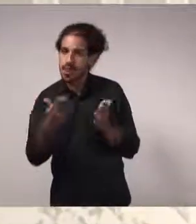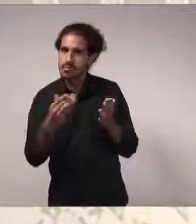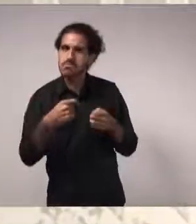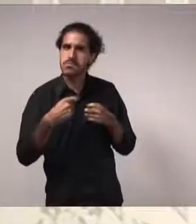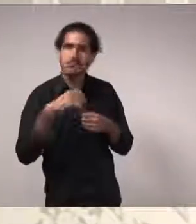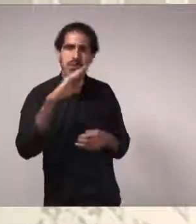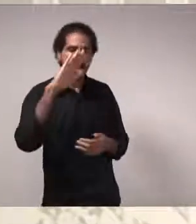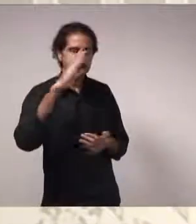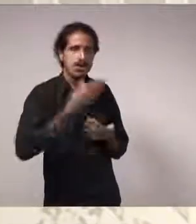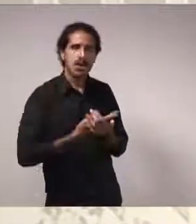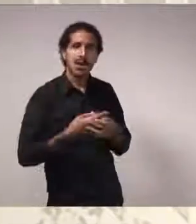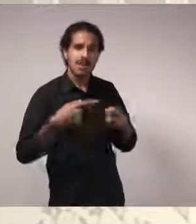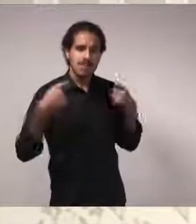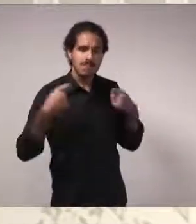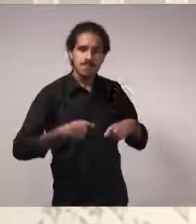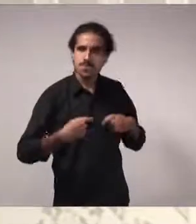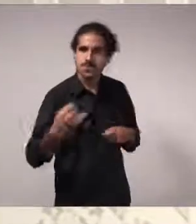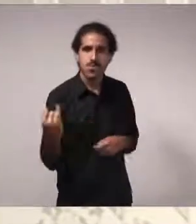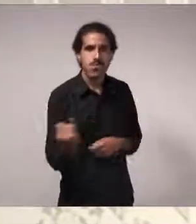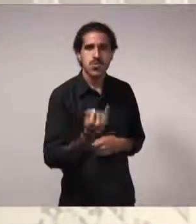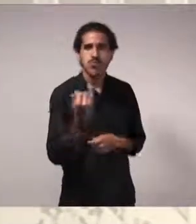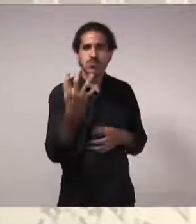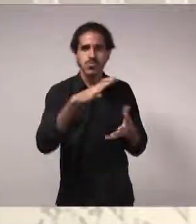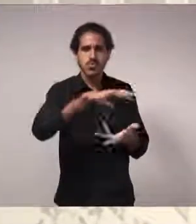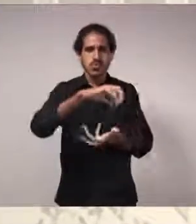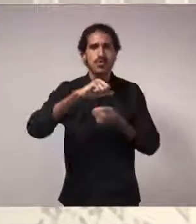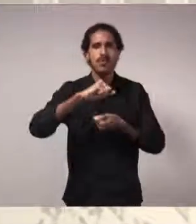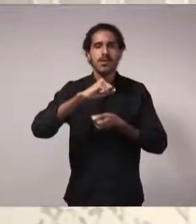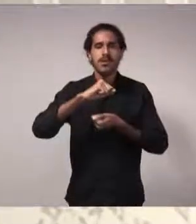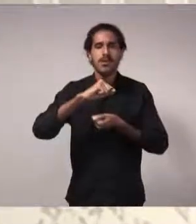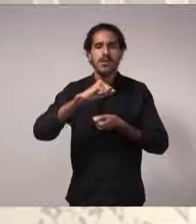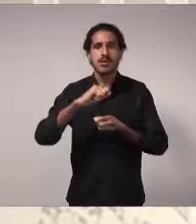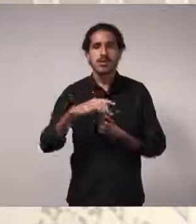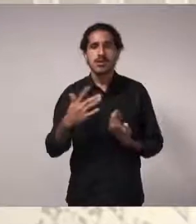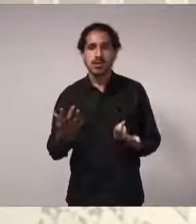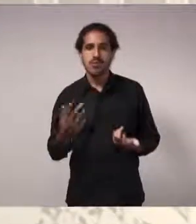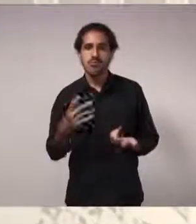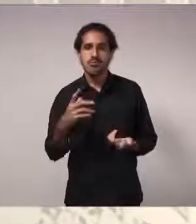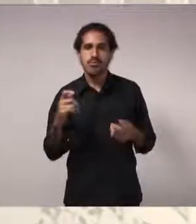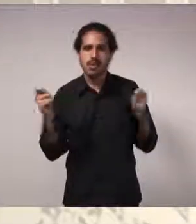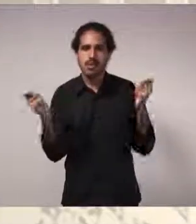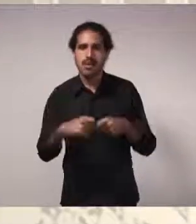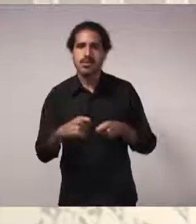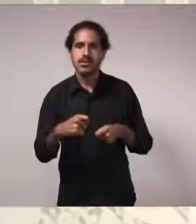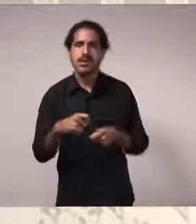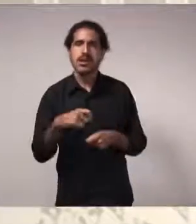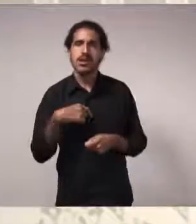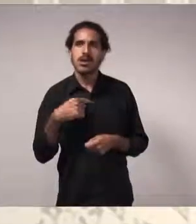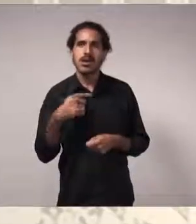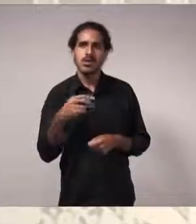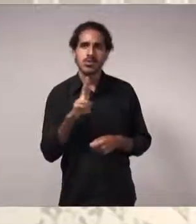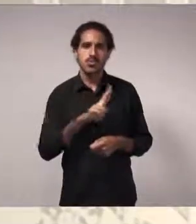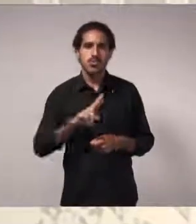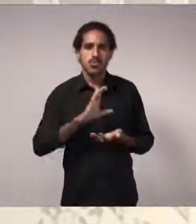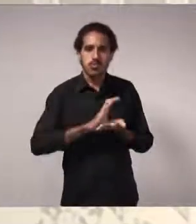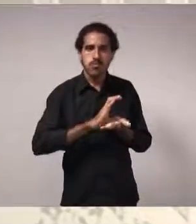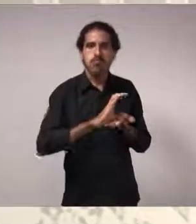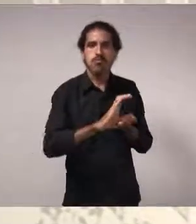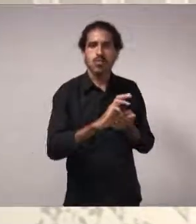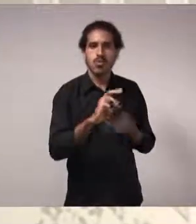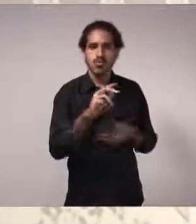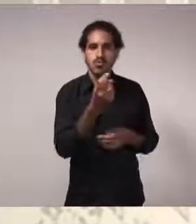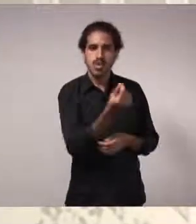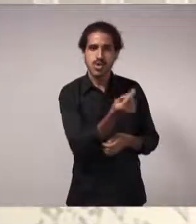encarar como uma necessidade, uma questão de sustentabilidade, né? E de eficiência, e a gente está falando de recurso público, de dinheiro do povo,